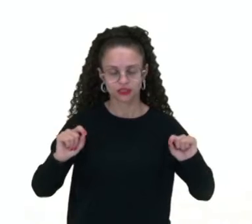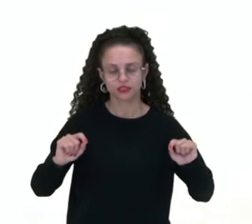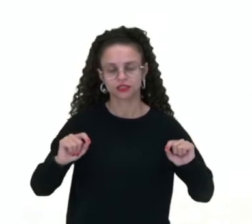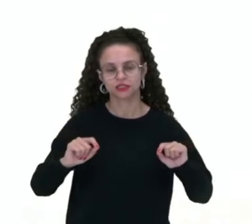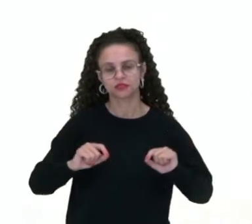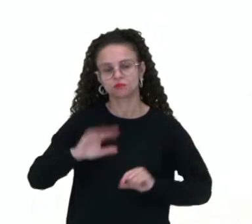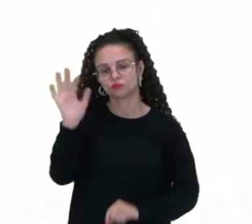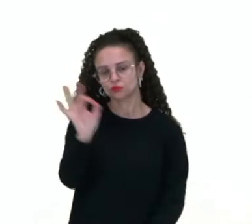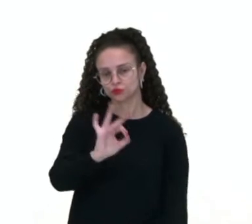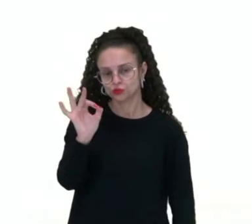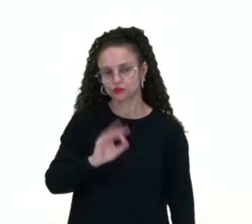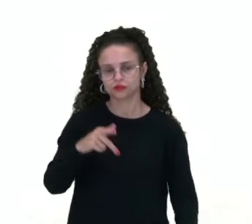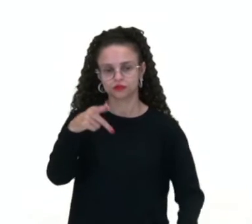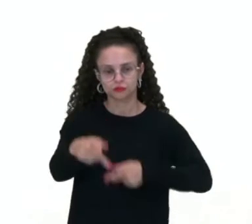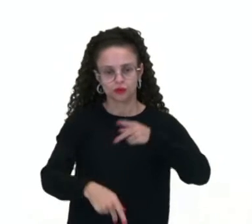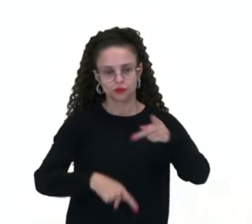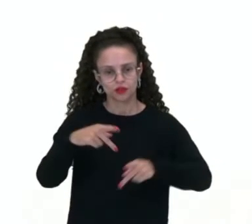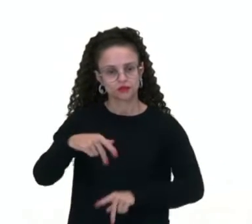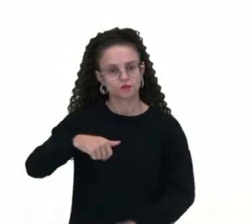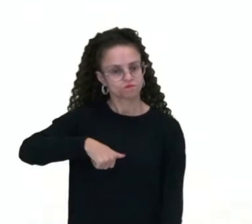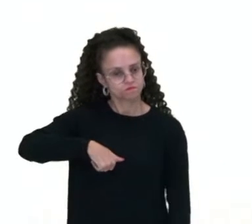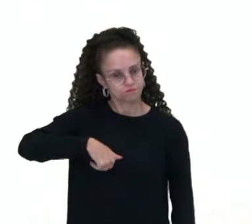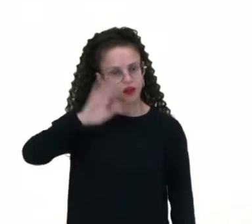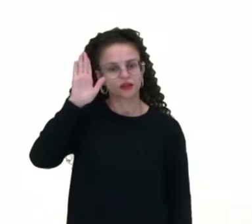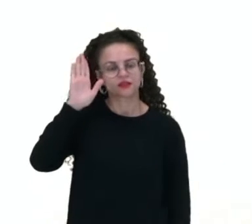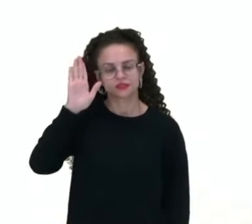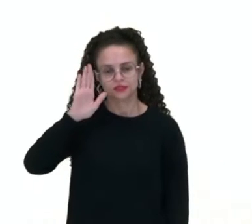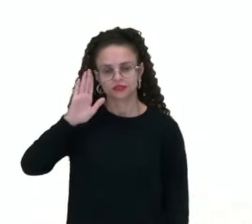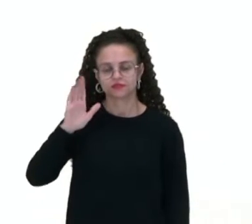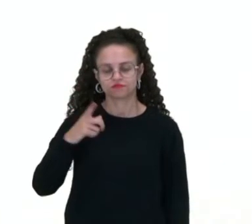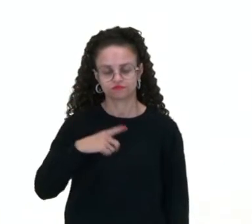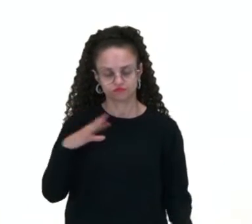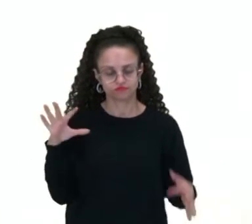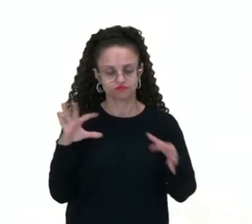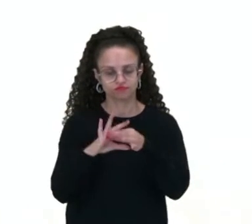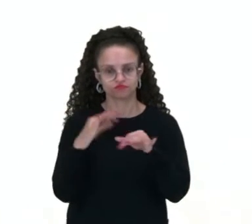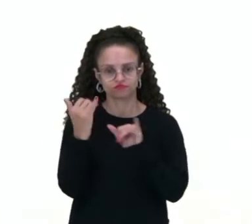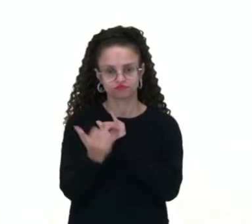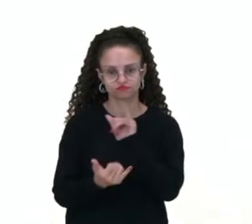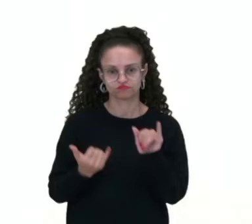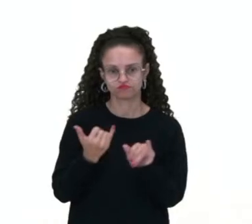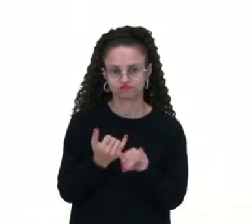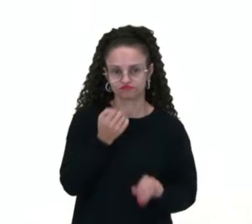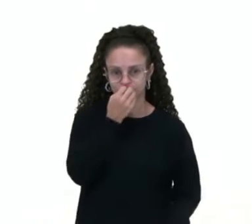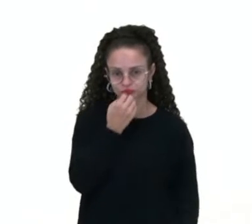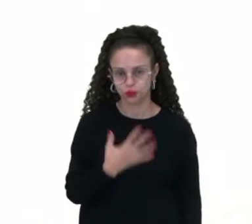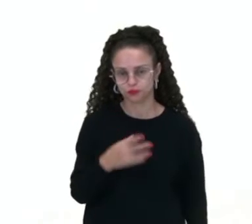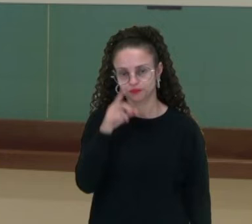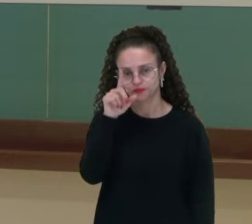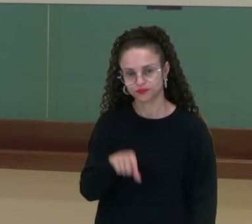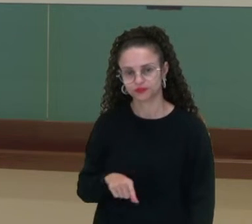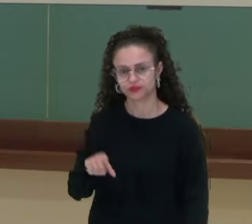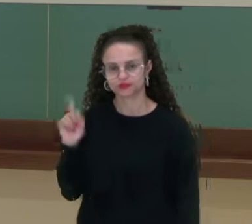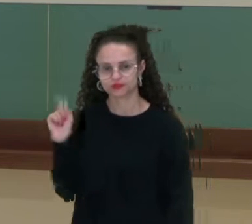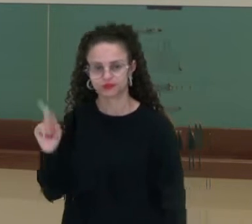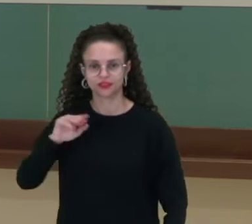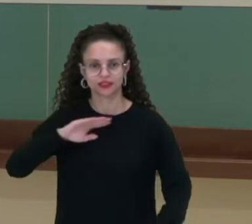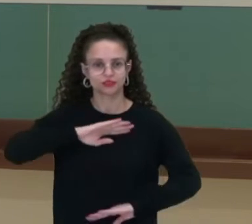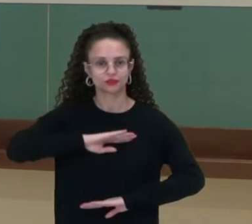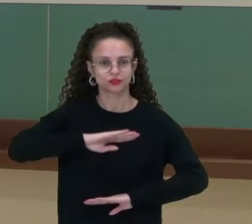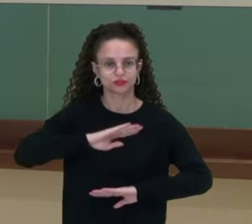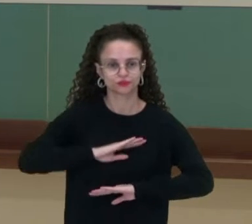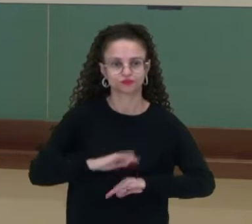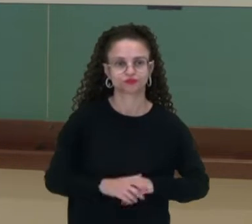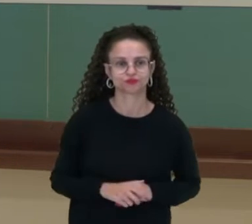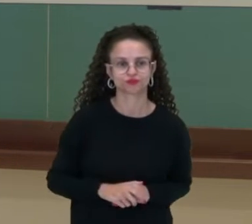população, né, é bem maior que tem a conexão de internet, tá bom? Então são essas as situações aí no mundo.